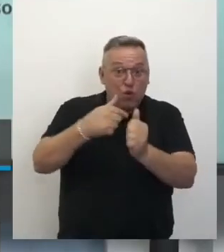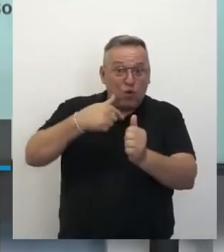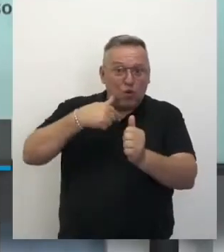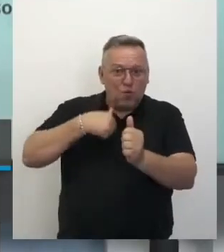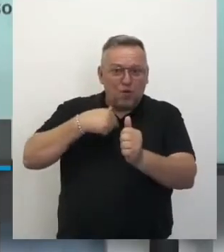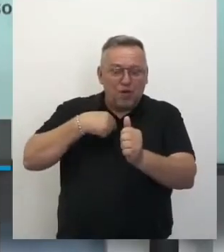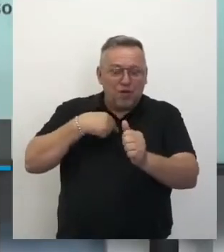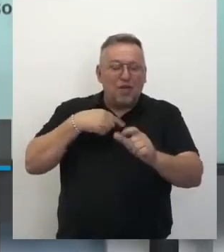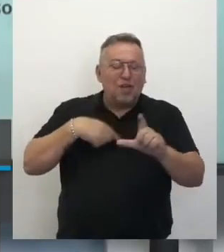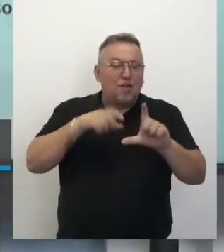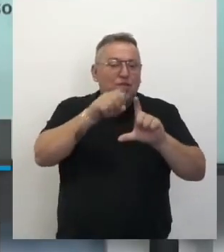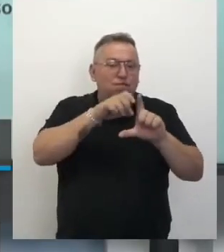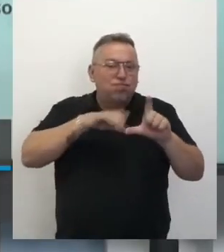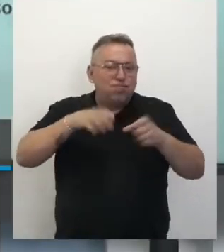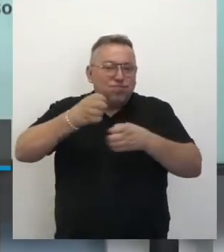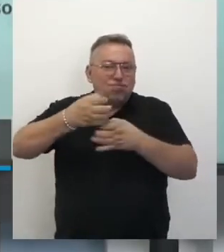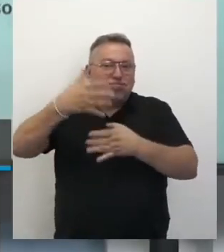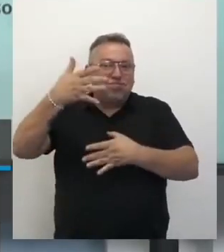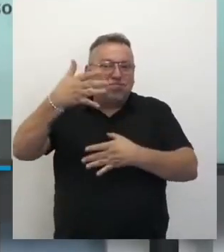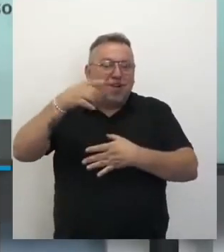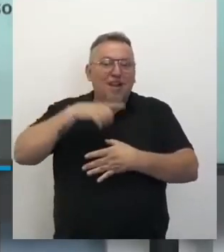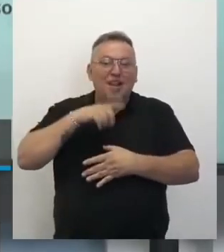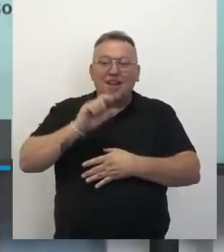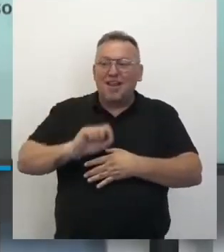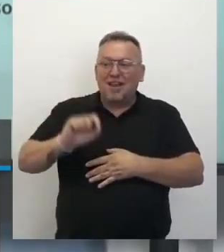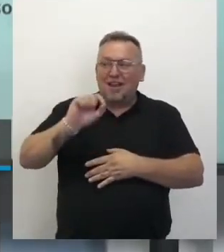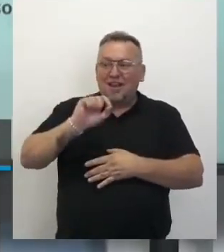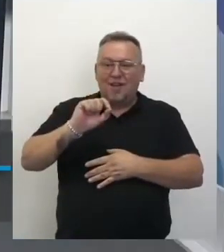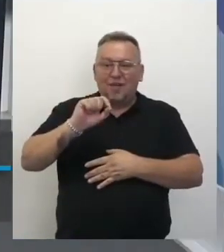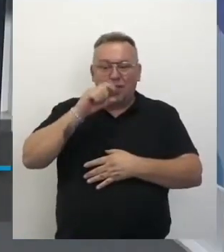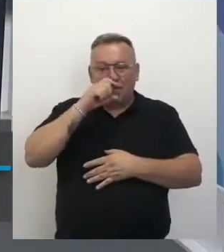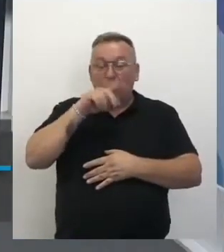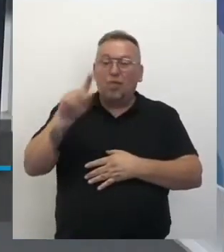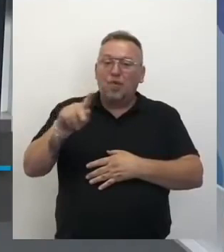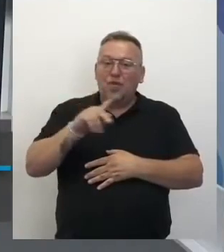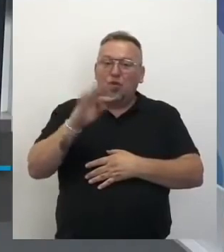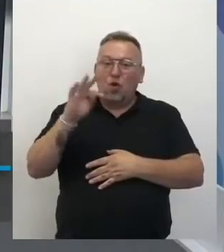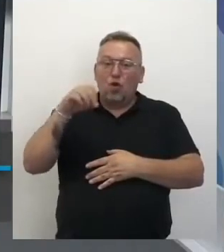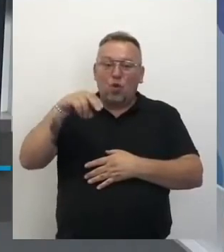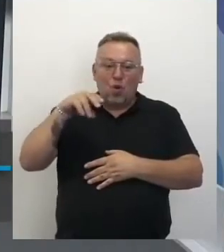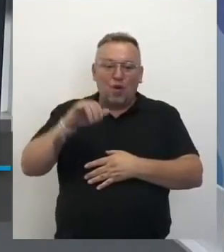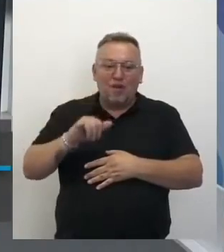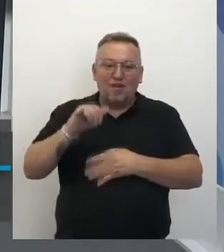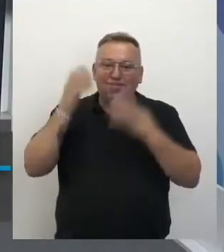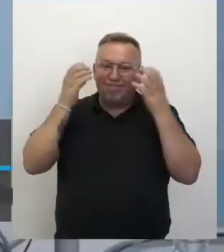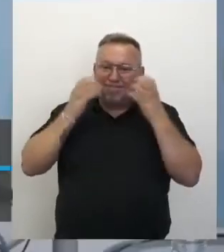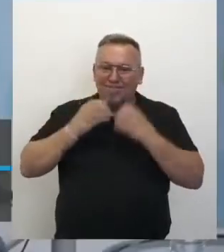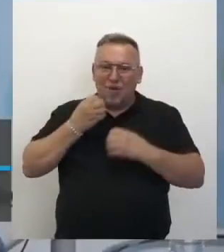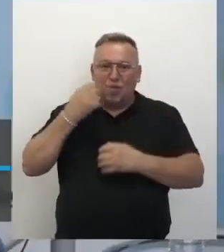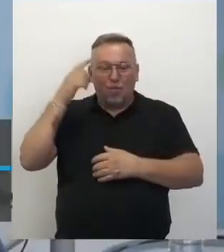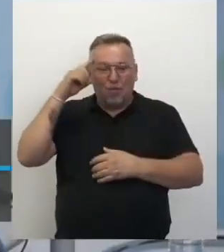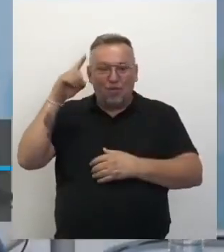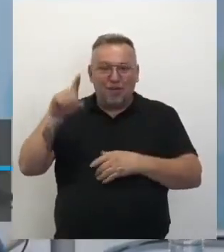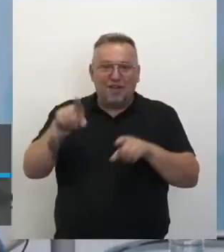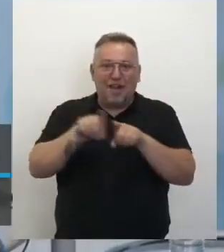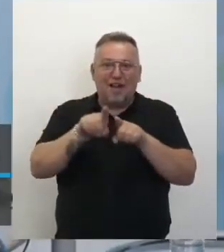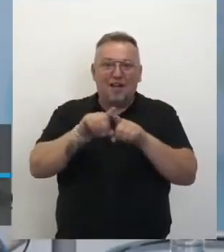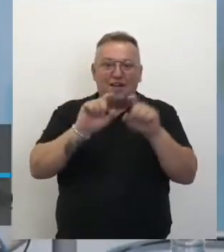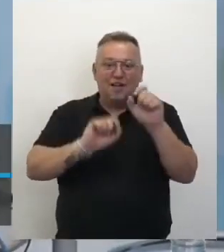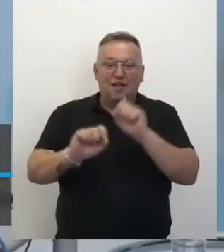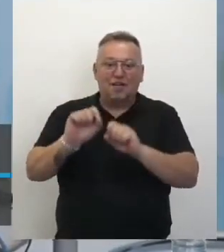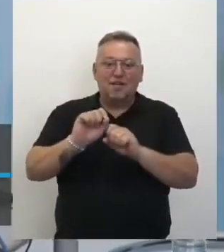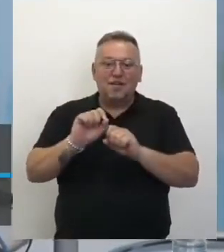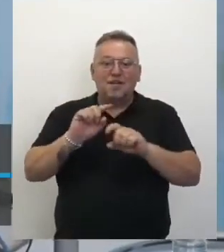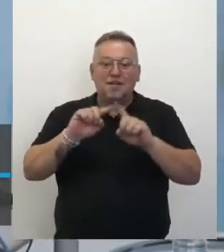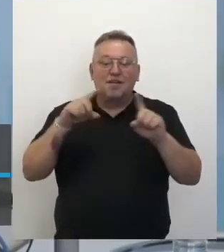ser o porta-voz de vocês no chat, colocar o que vocês estão comentando, professor Tony. Olá, muito bom dia a todos que nos acompanham pelo Centro de Minas e